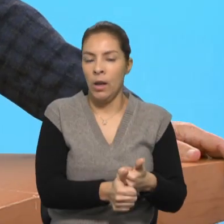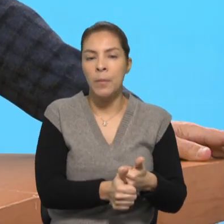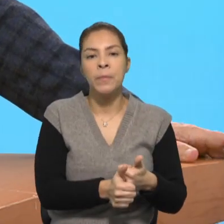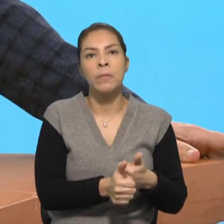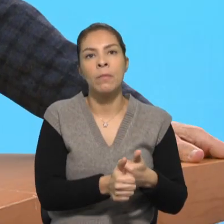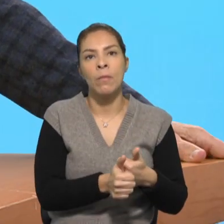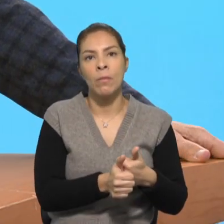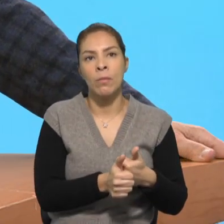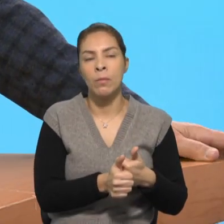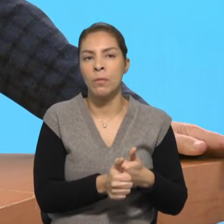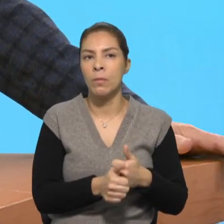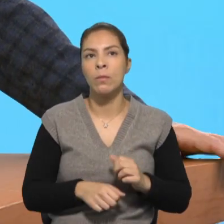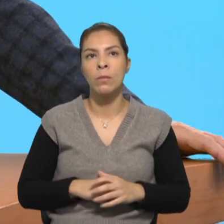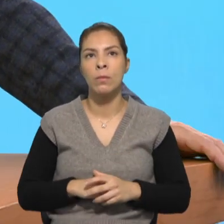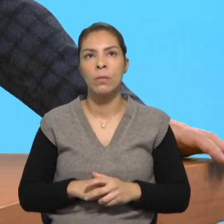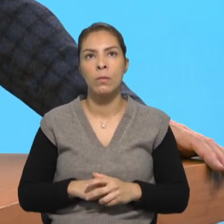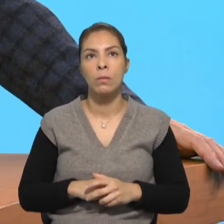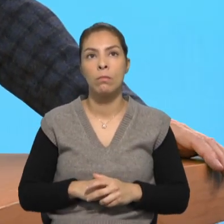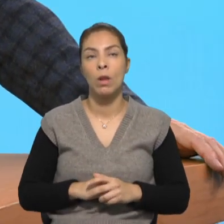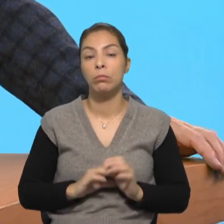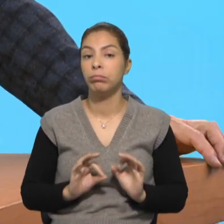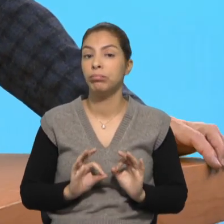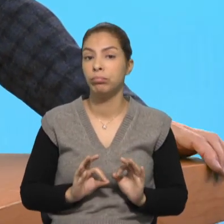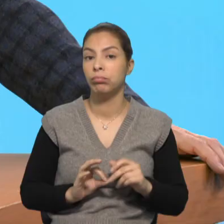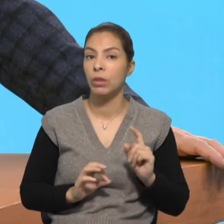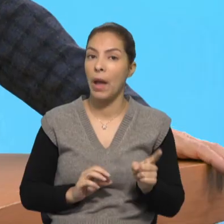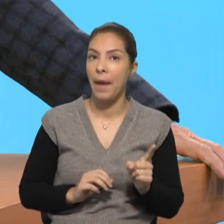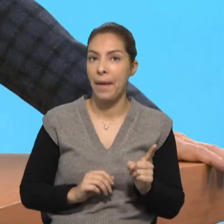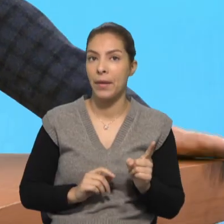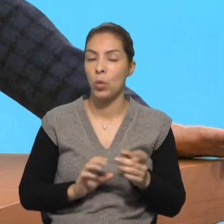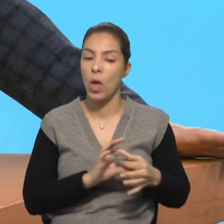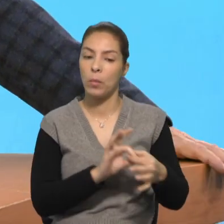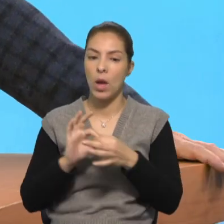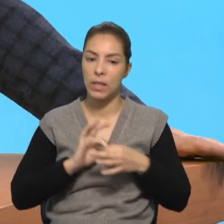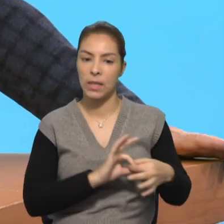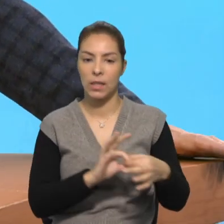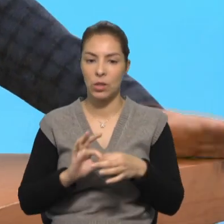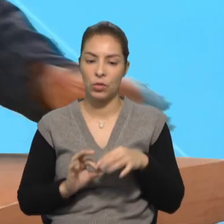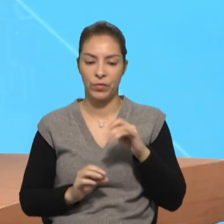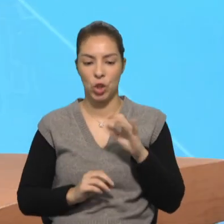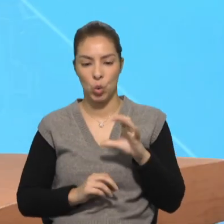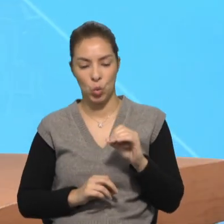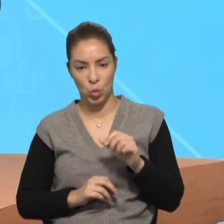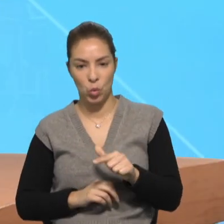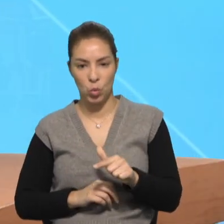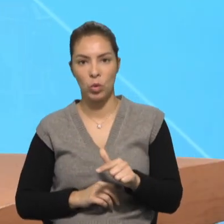questão ecológica. A questão ecológica, que teremos a colaboração do professor Francisco Ferreira,